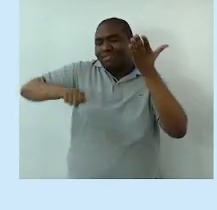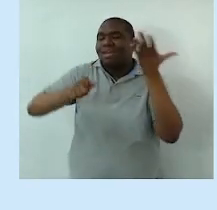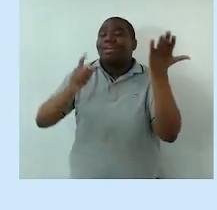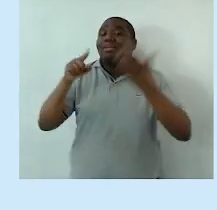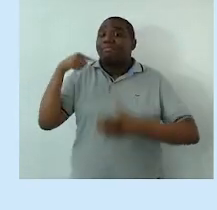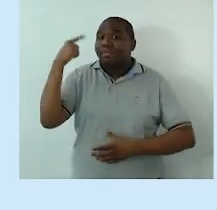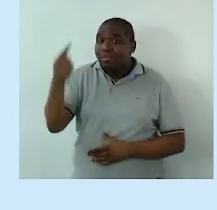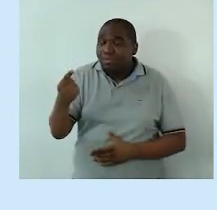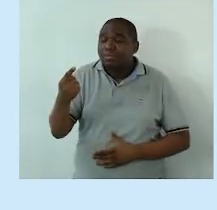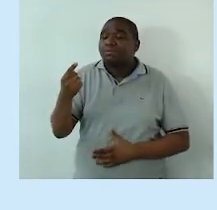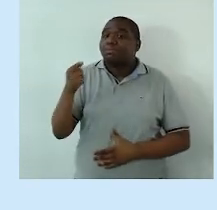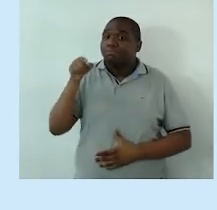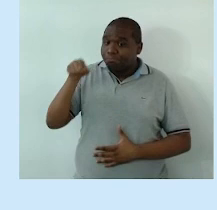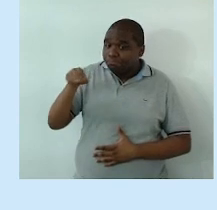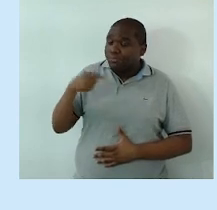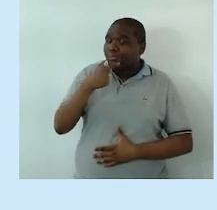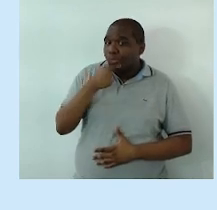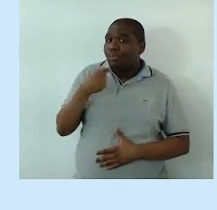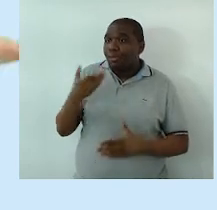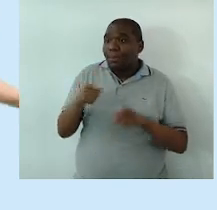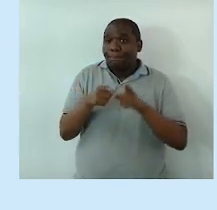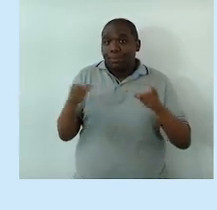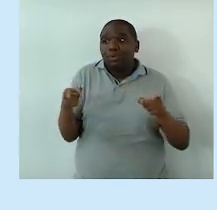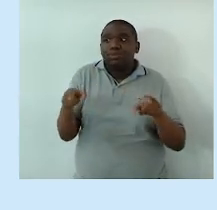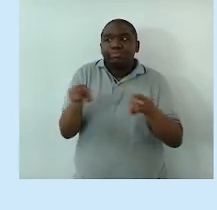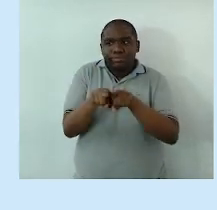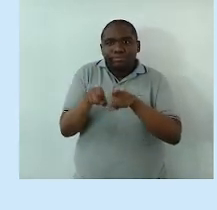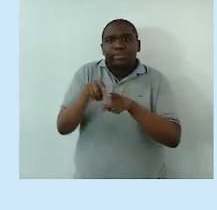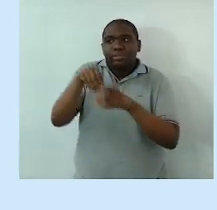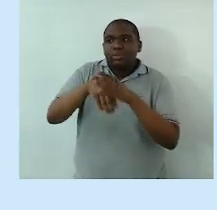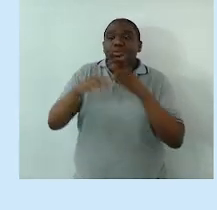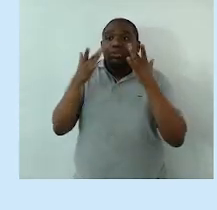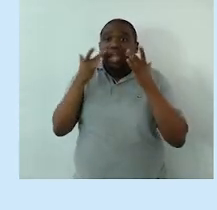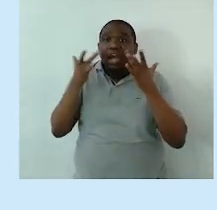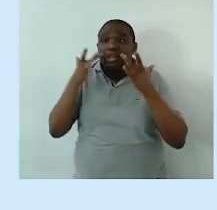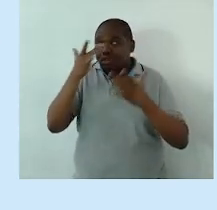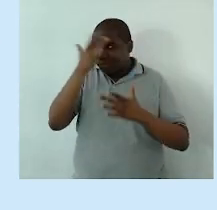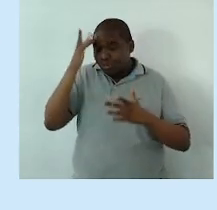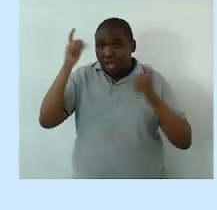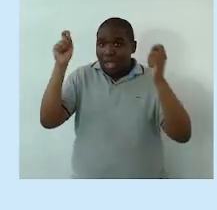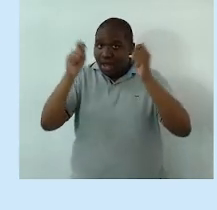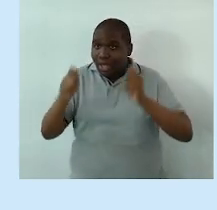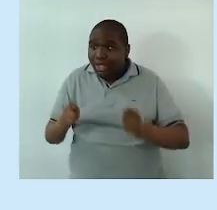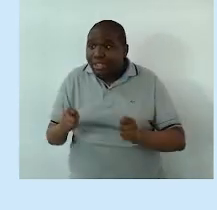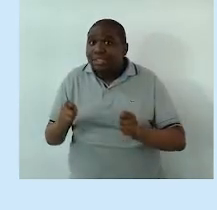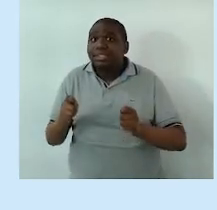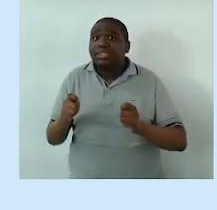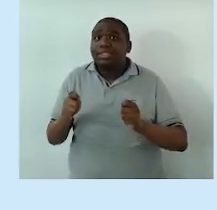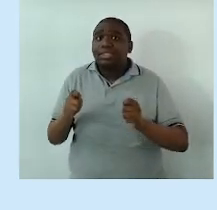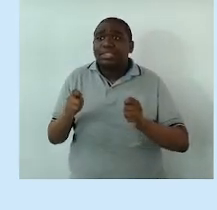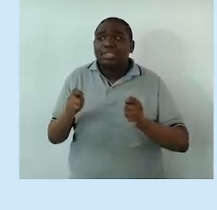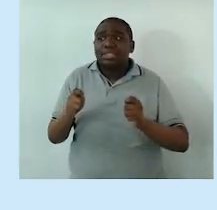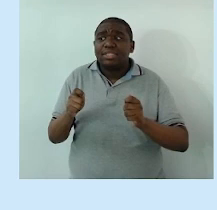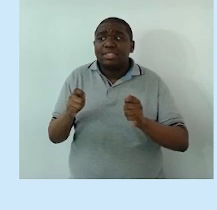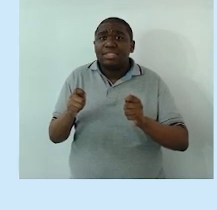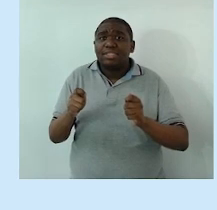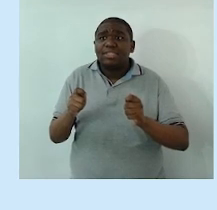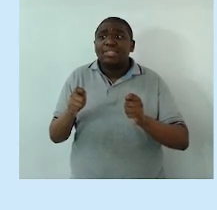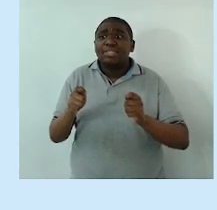depois, né, isso é um período também do teatro em que os artistas na Inglaterra ganharam